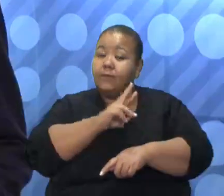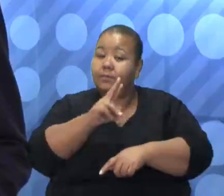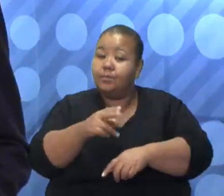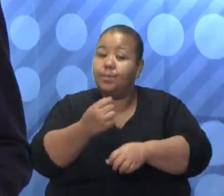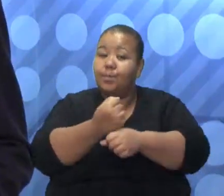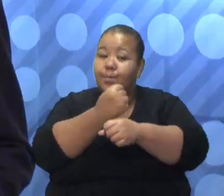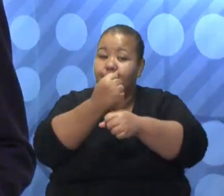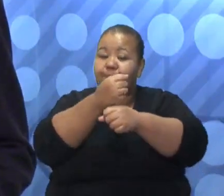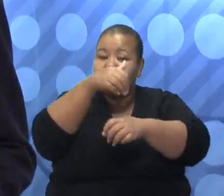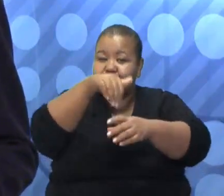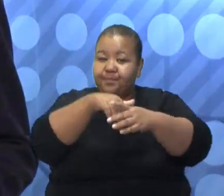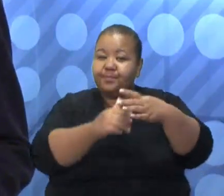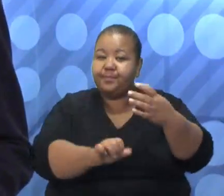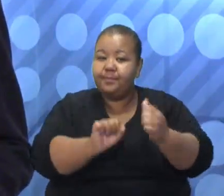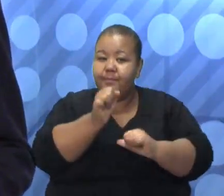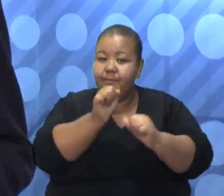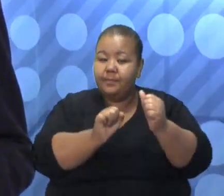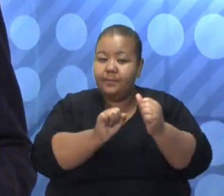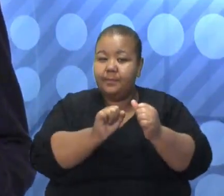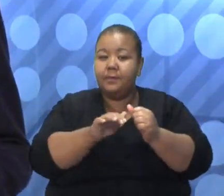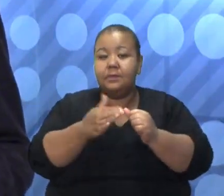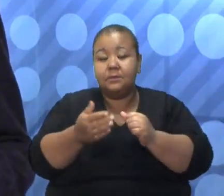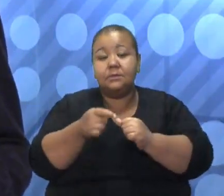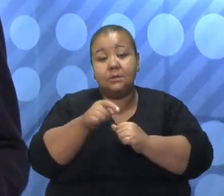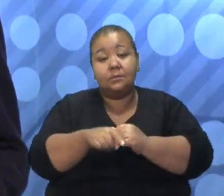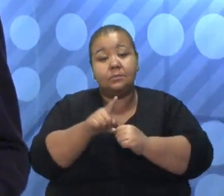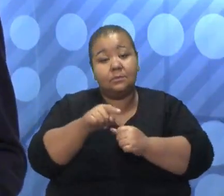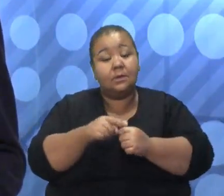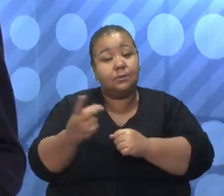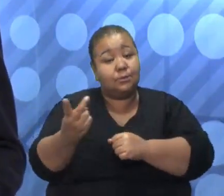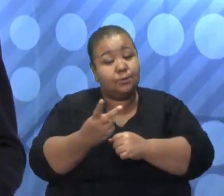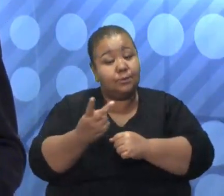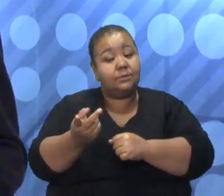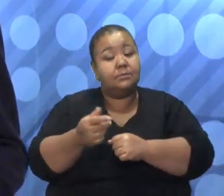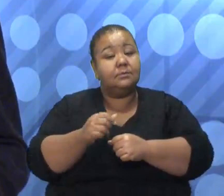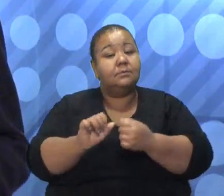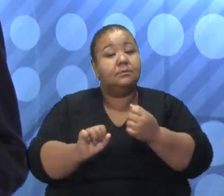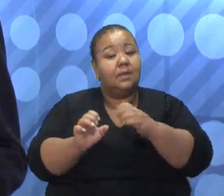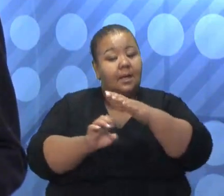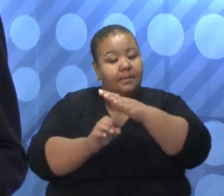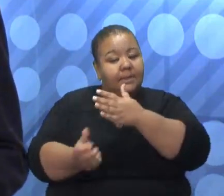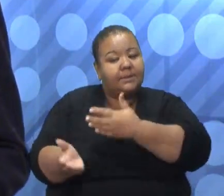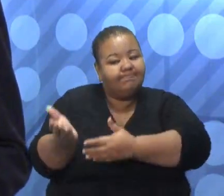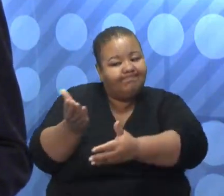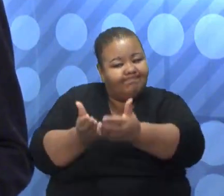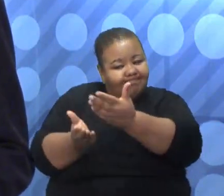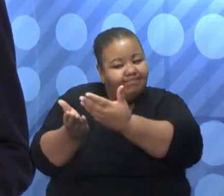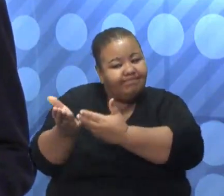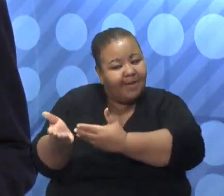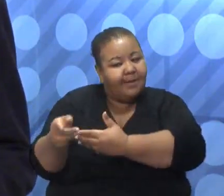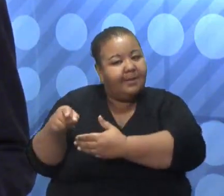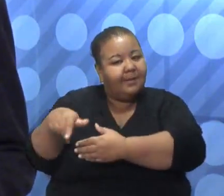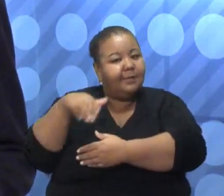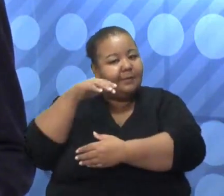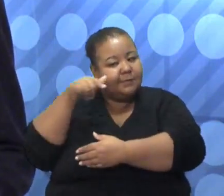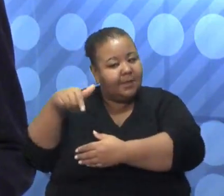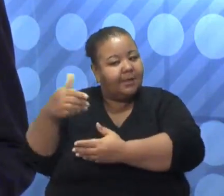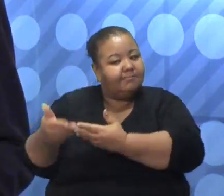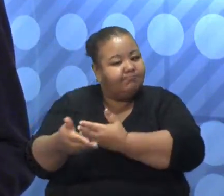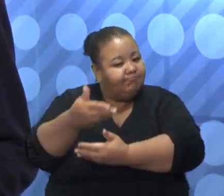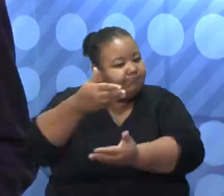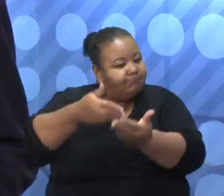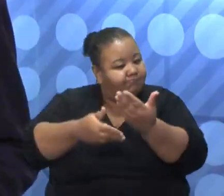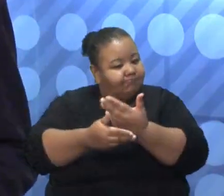de toda a nossa indústria. Então, é um jogo de mão dupla, onde a empresa trata bem para que o funcionário entregue o seu maior